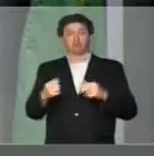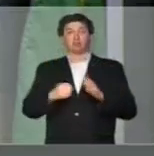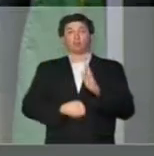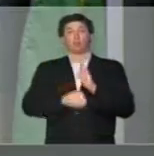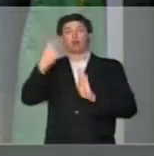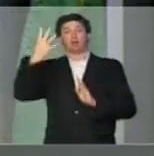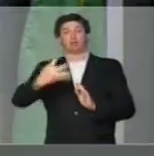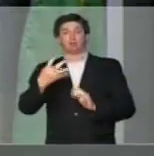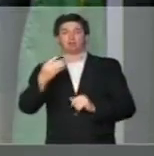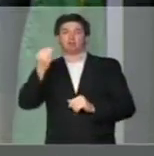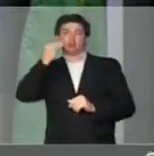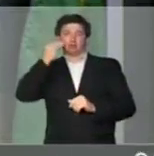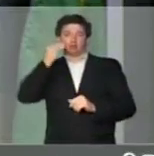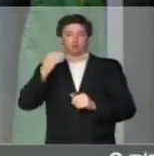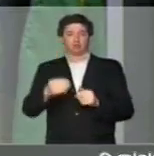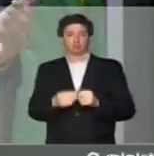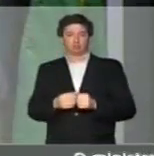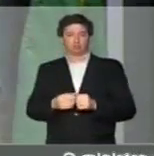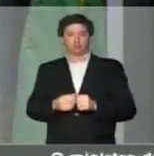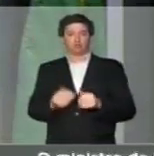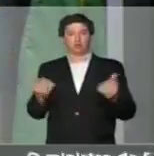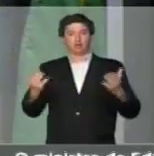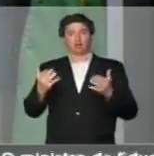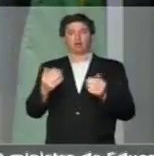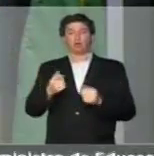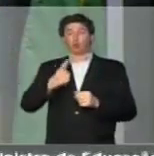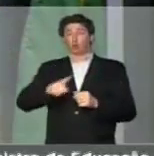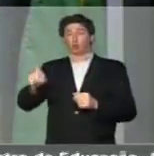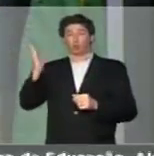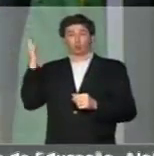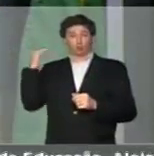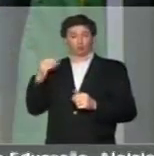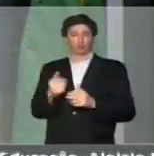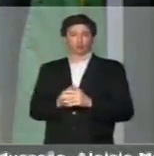4ª eleição majoritária, agora no último pleito,